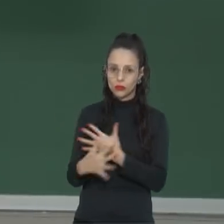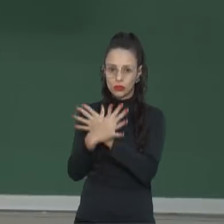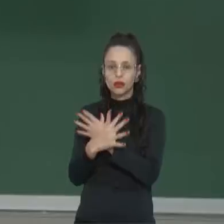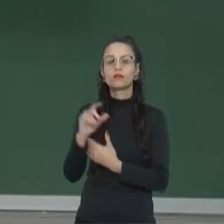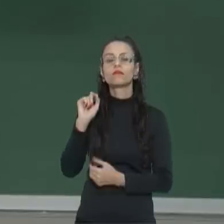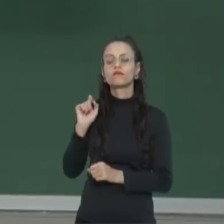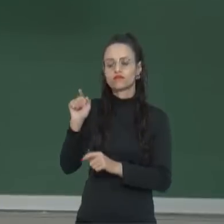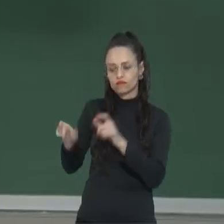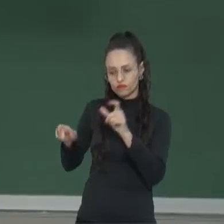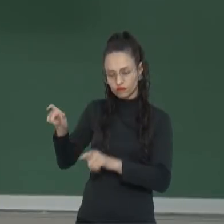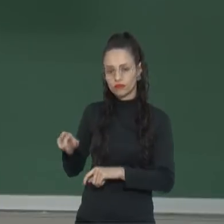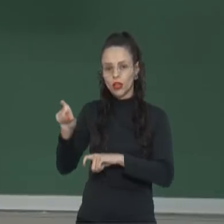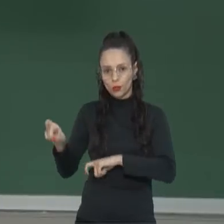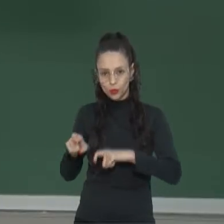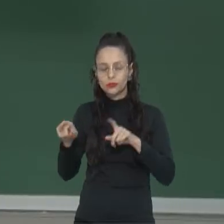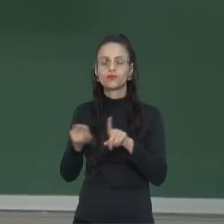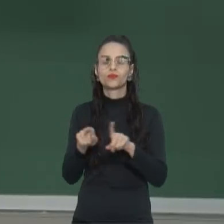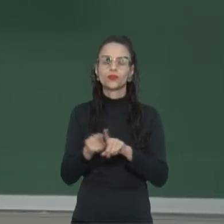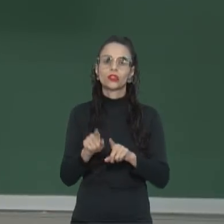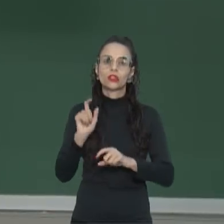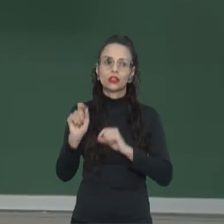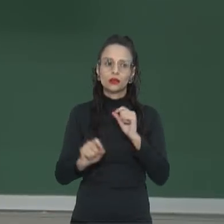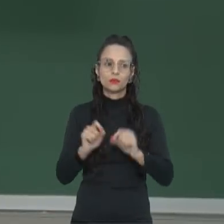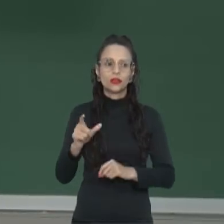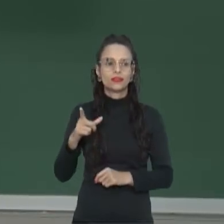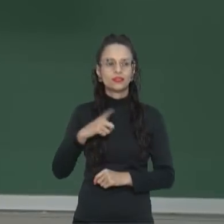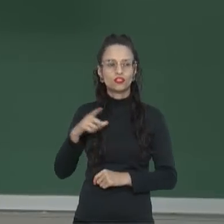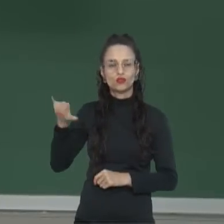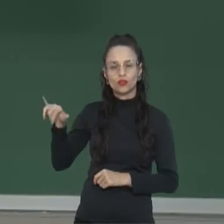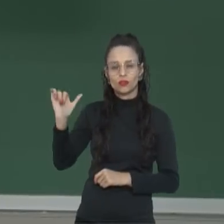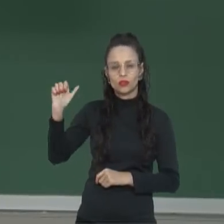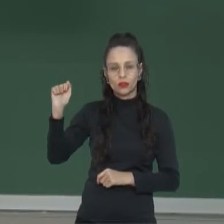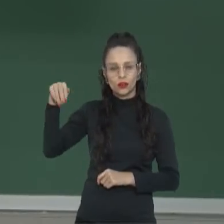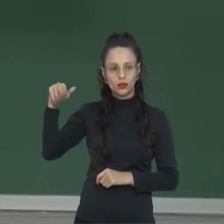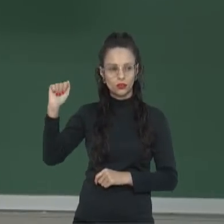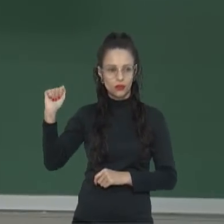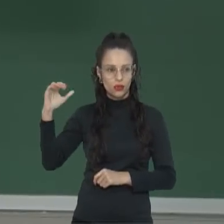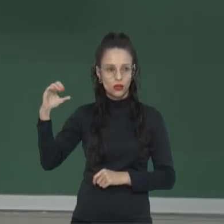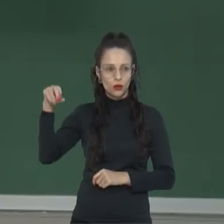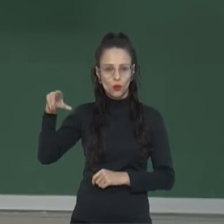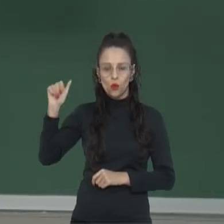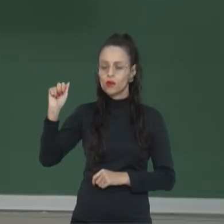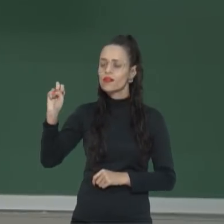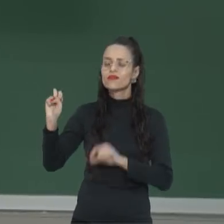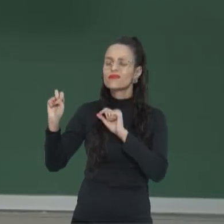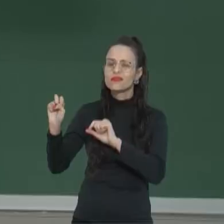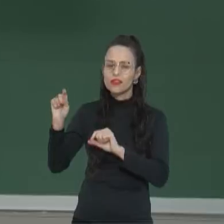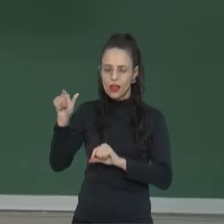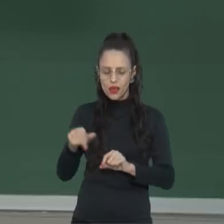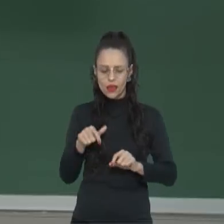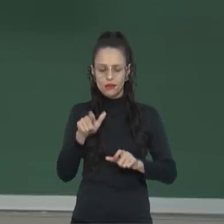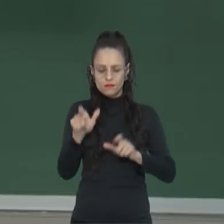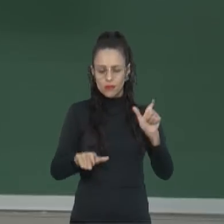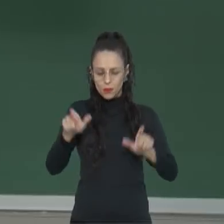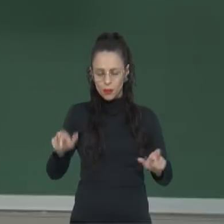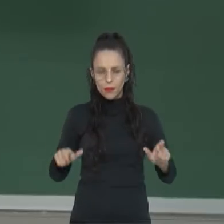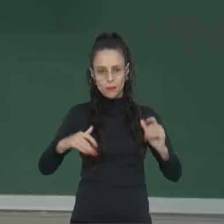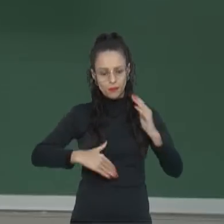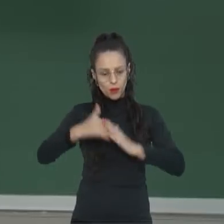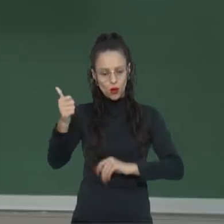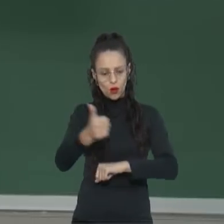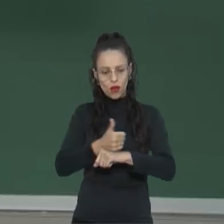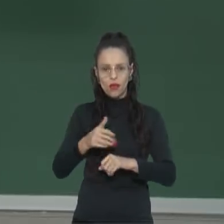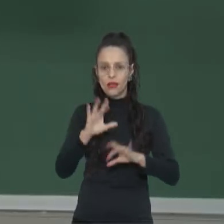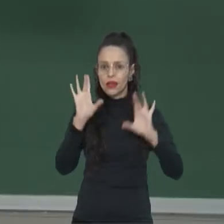por camponeses. Havia também os Yanaconas, que eram trabalhadores especializados, que vocês vão ver no próximo